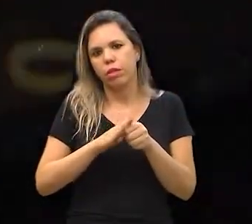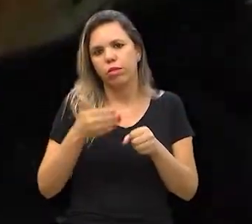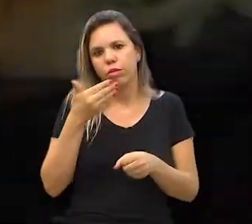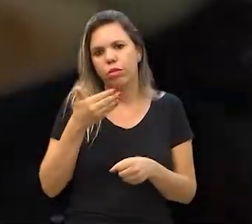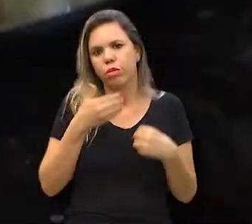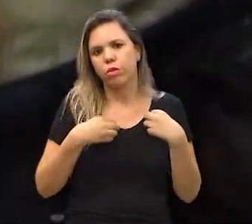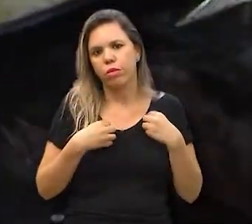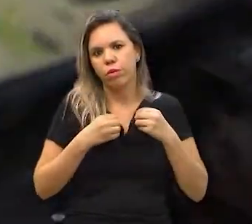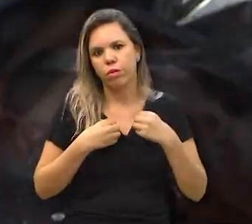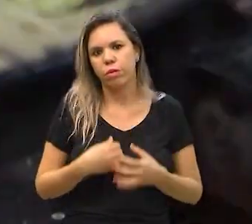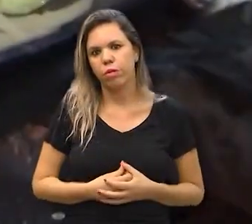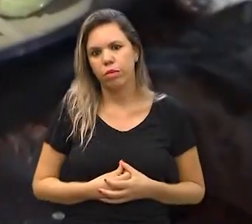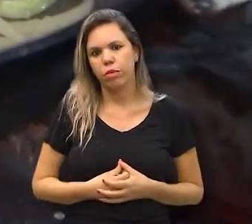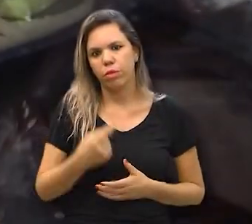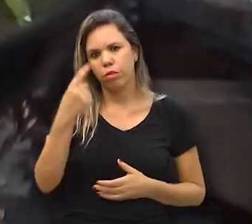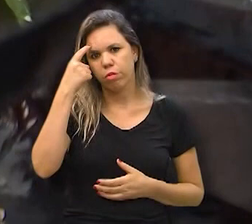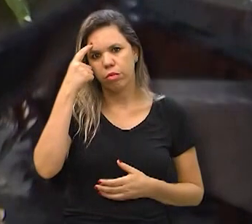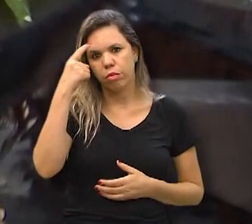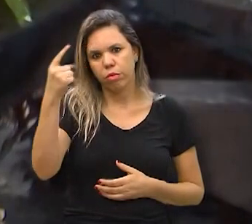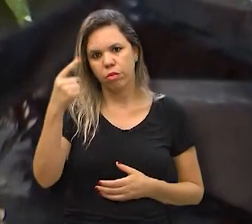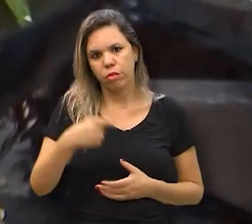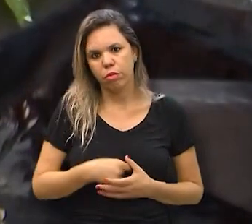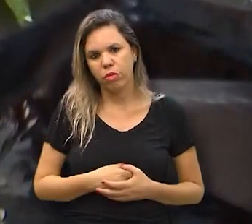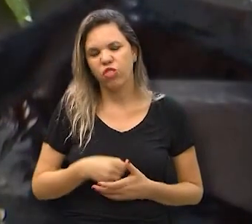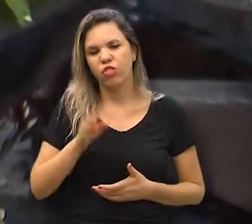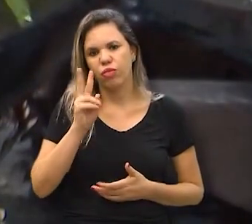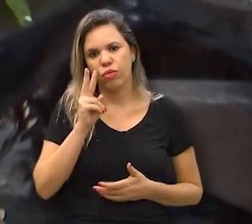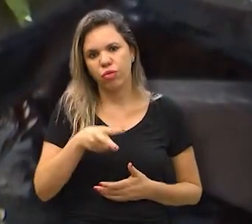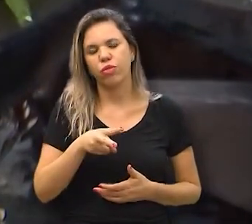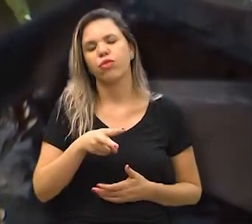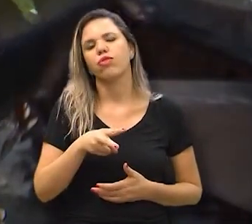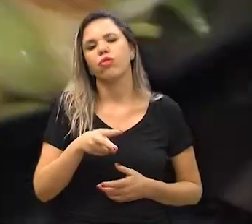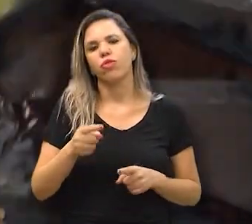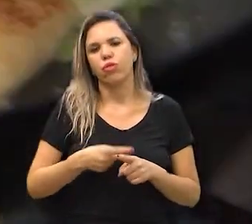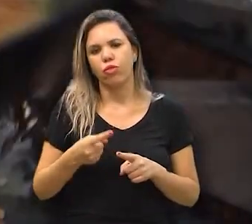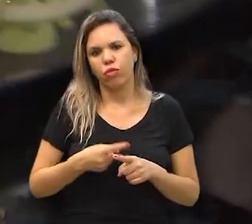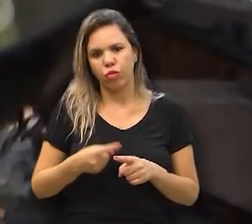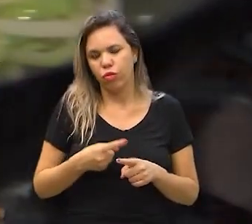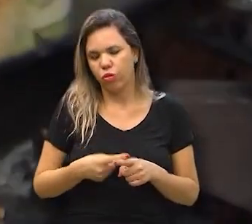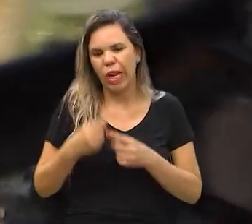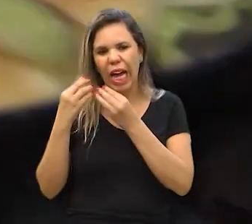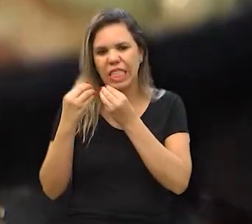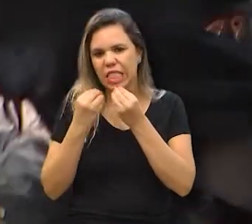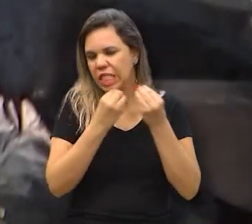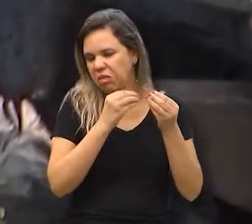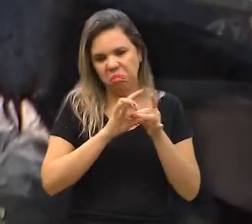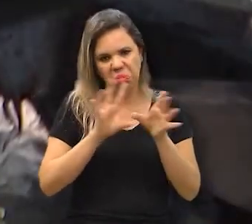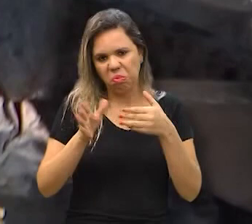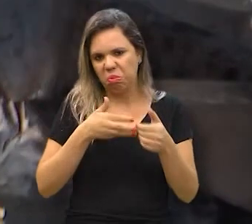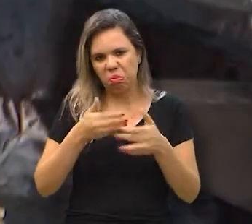doce, a batata... Hoje em dia, eu acho que a criatividade tá... Eu já vi de banana, já vi de milho verde. Então pode